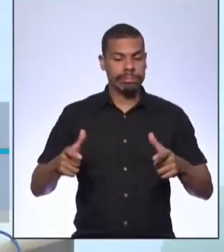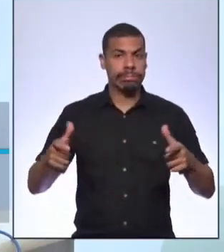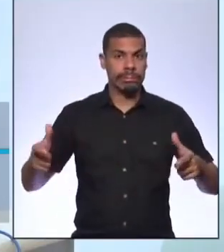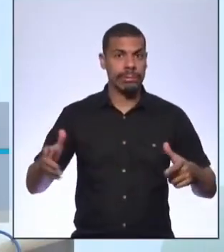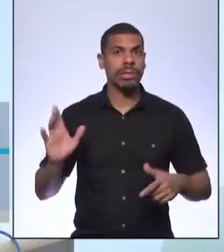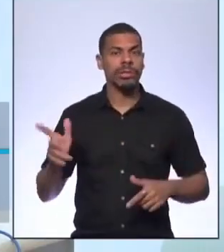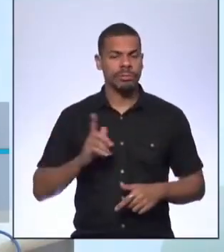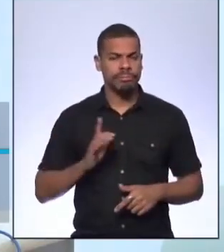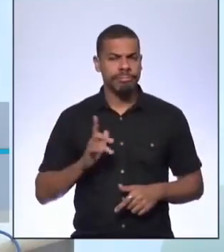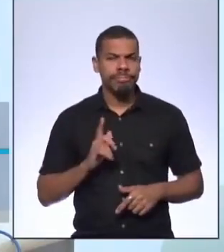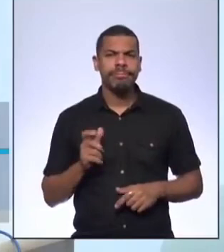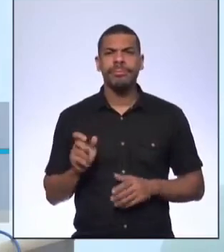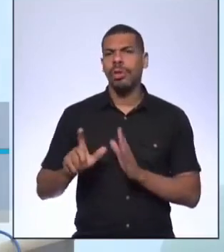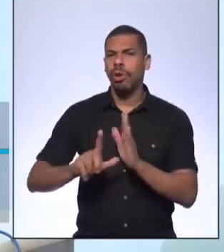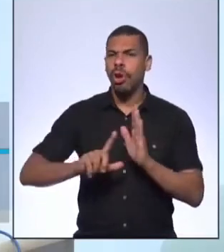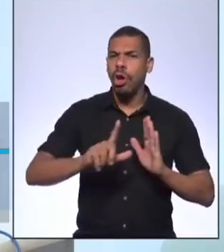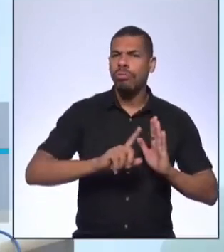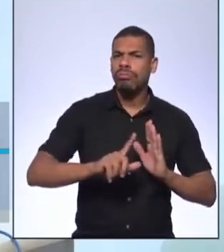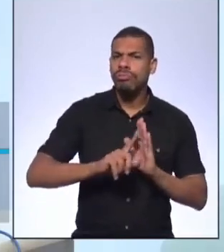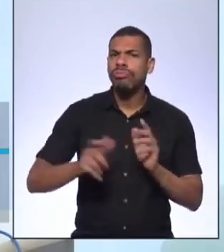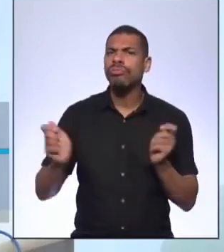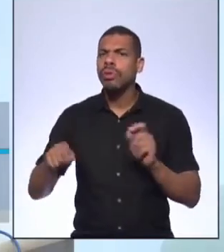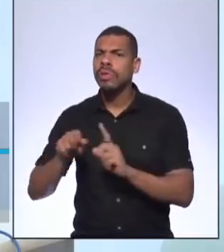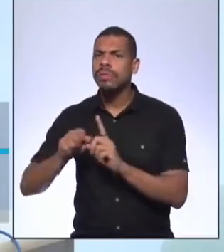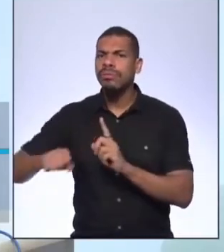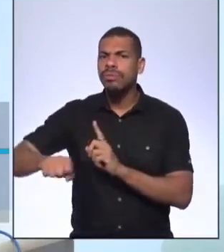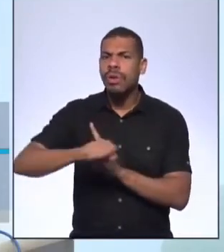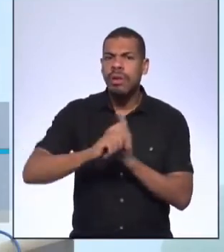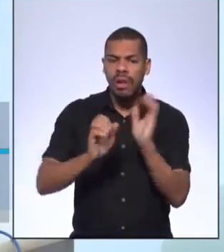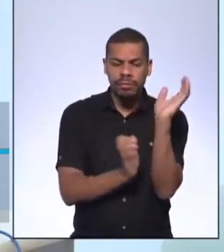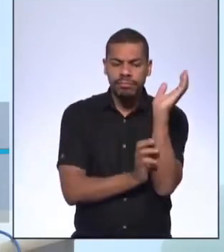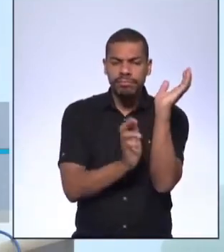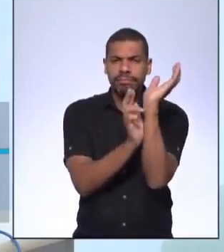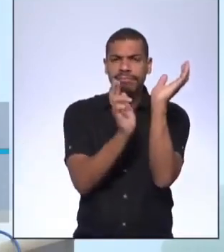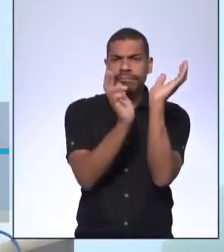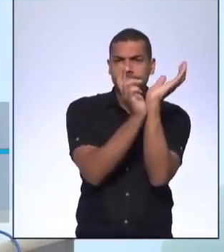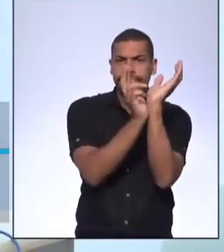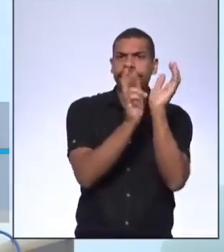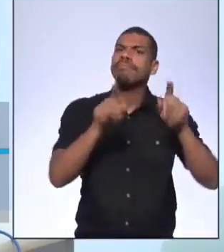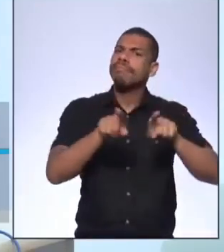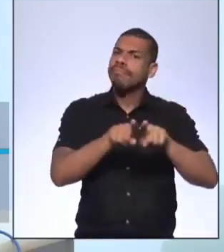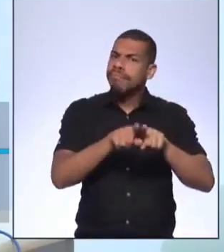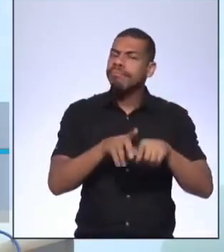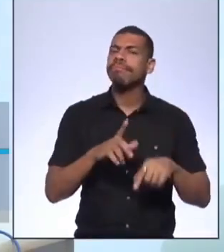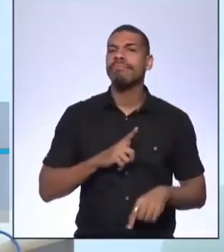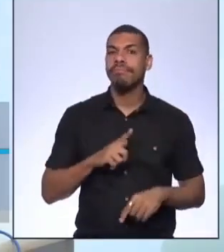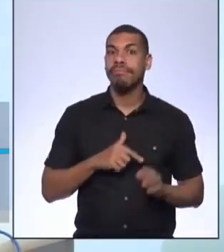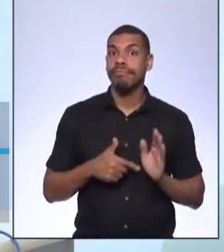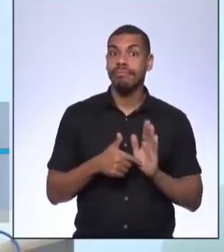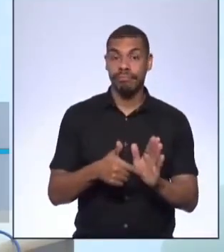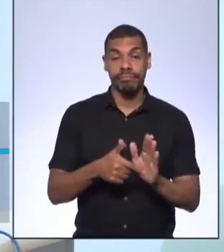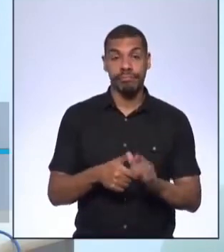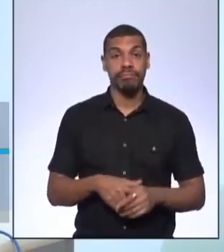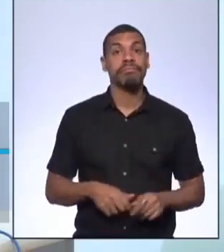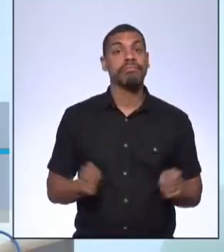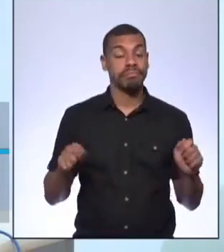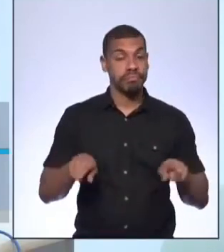já tinha comércio, já tinha sociedade hierarquizada, dividida. Então, era um estágio